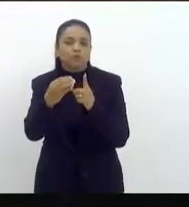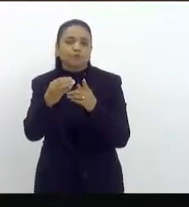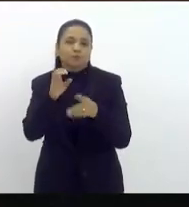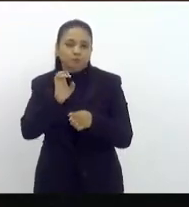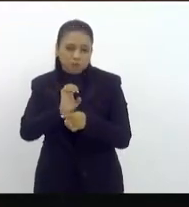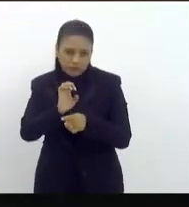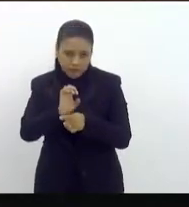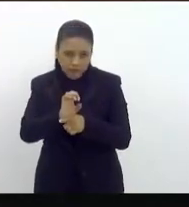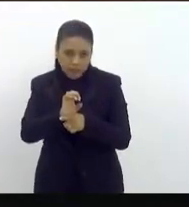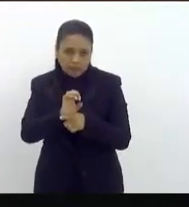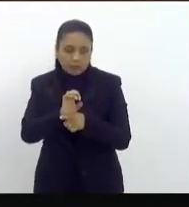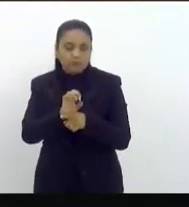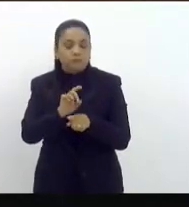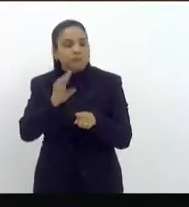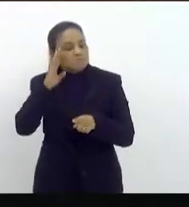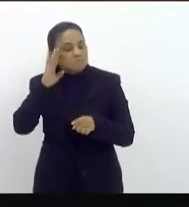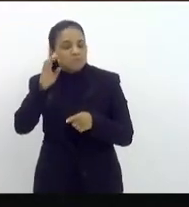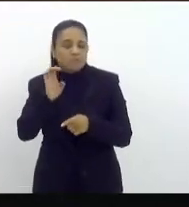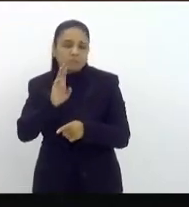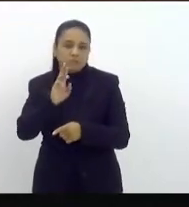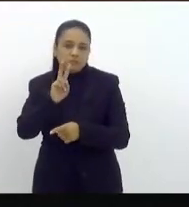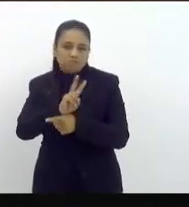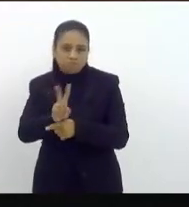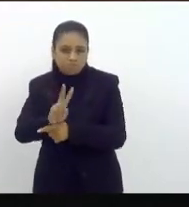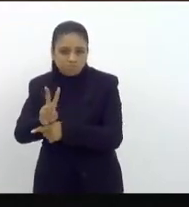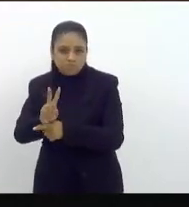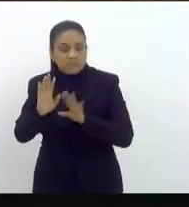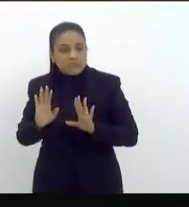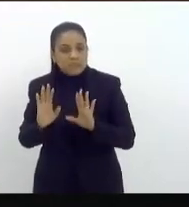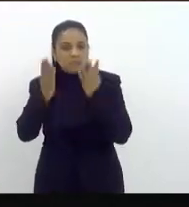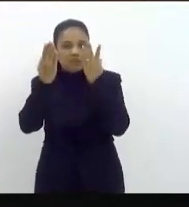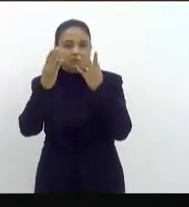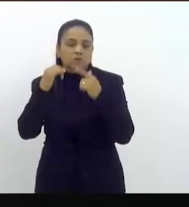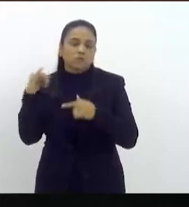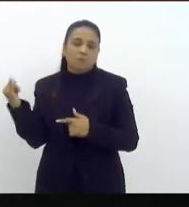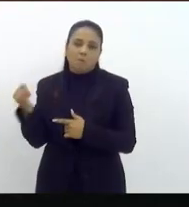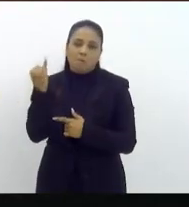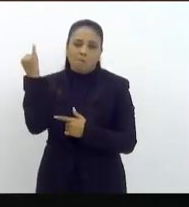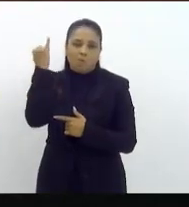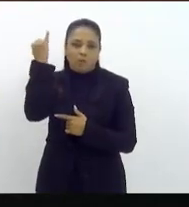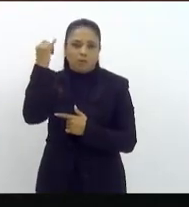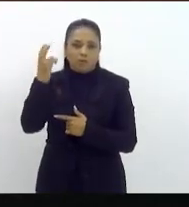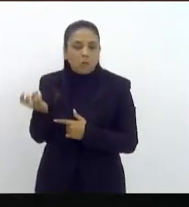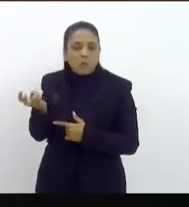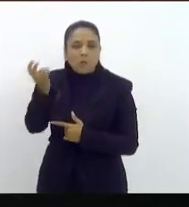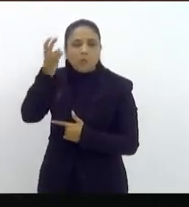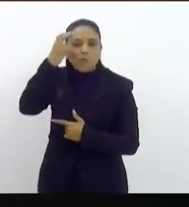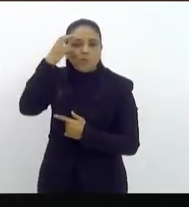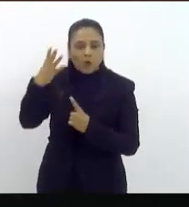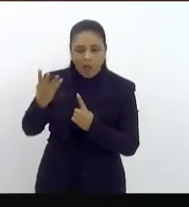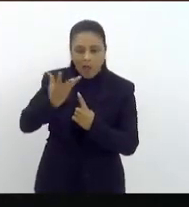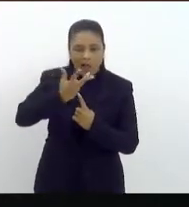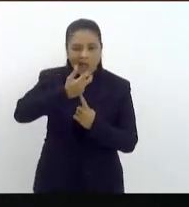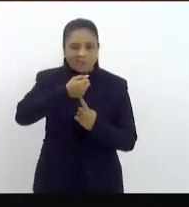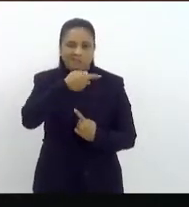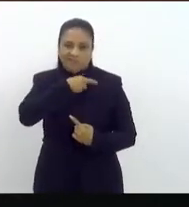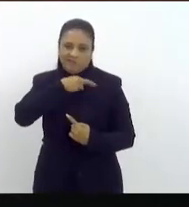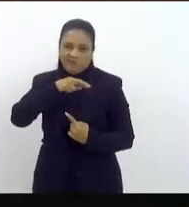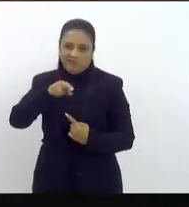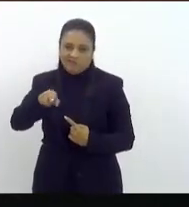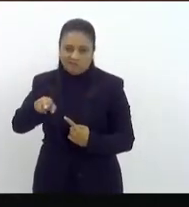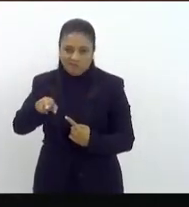no que se refere a proteção e celebração da importância cultural artística religiosa